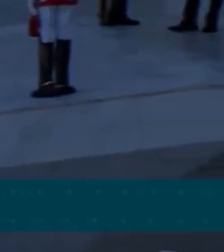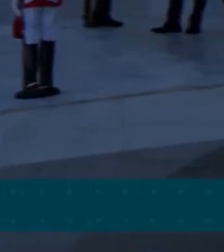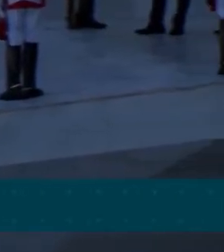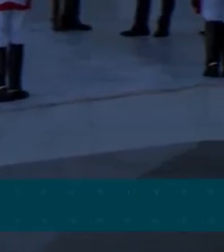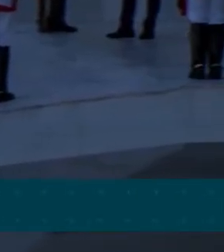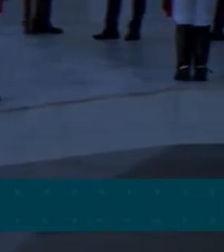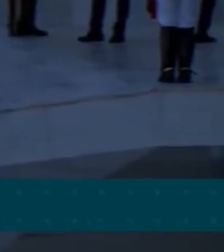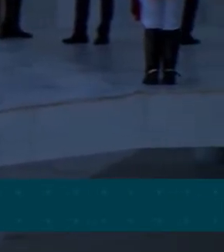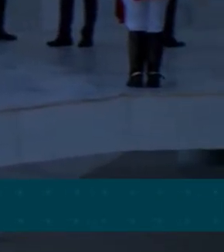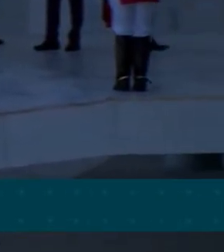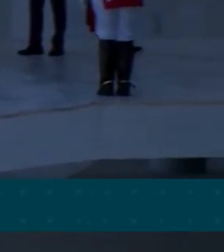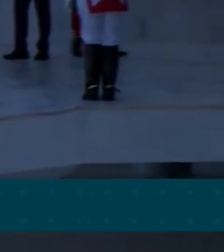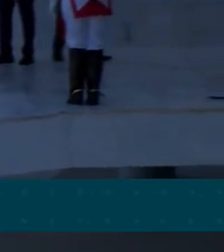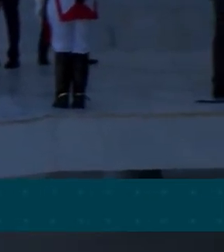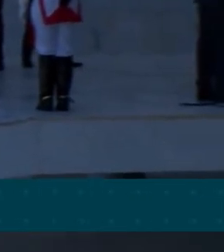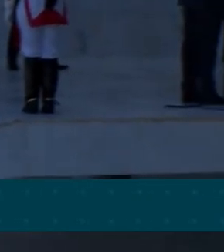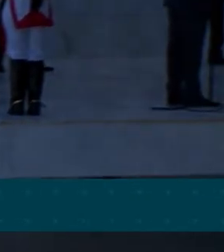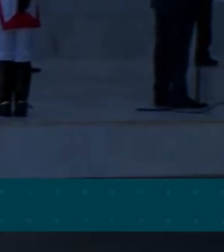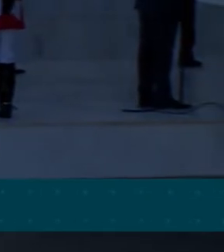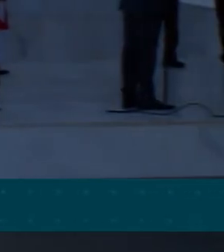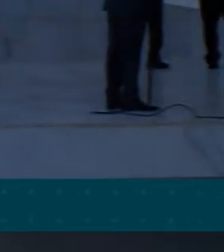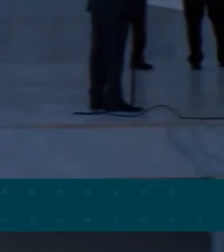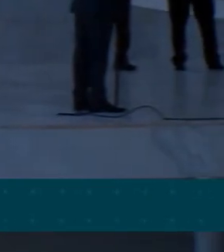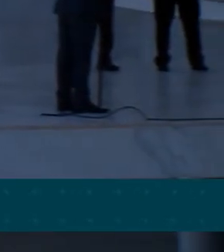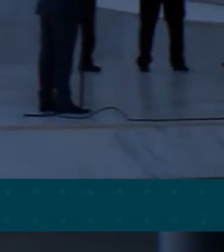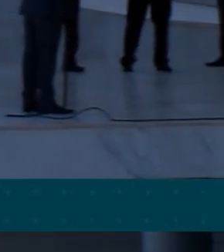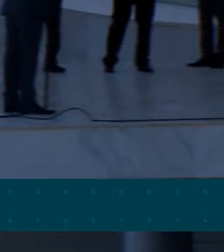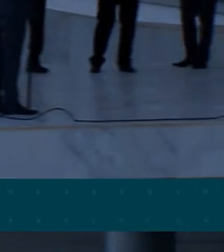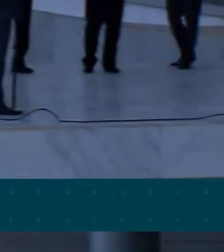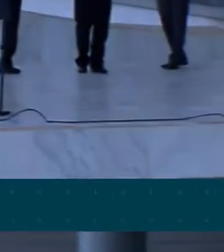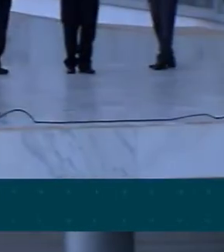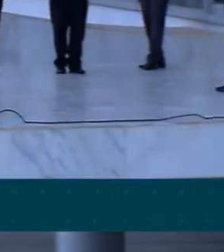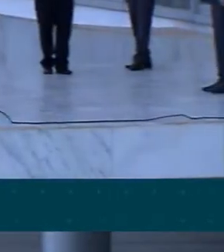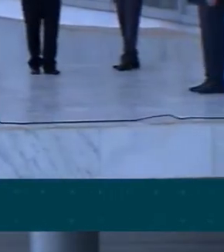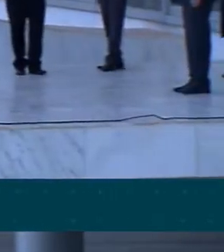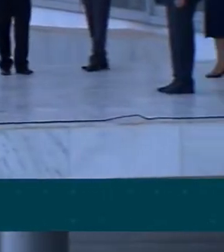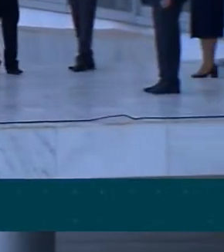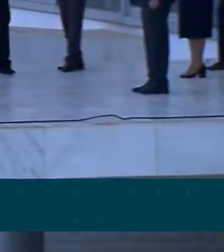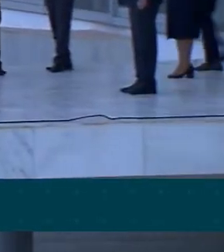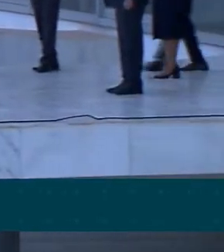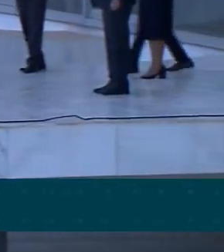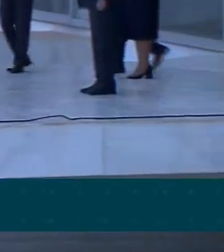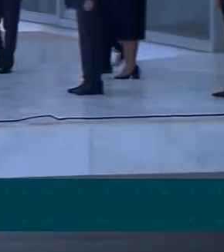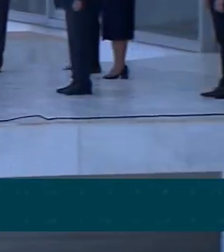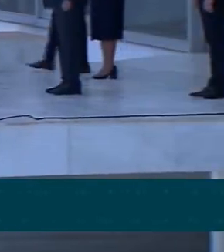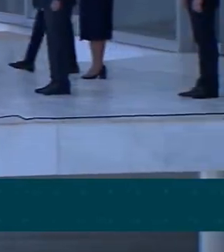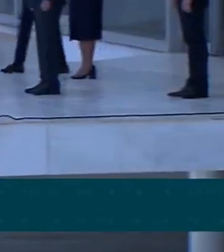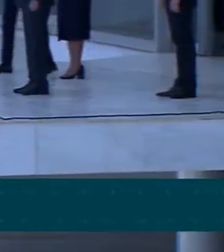Thank you.